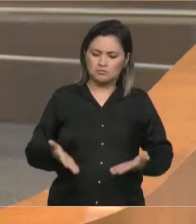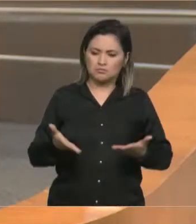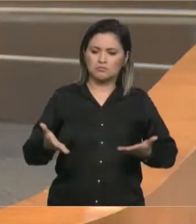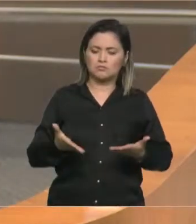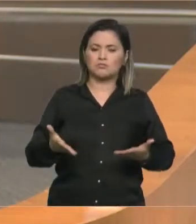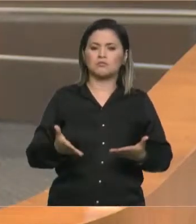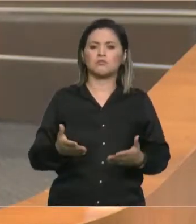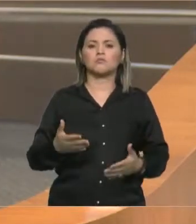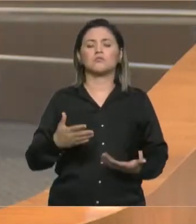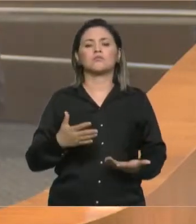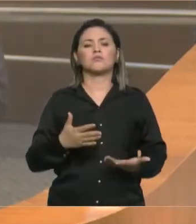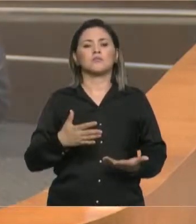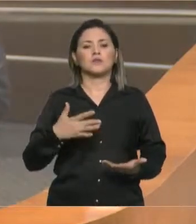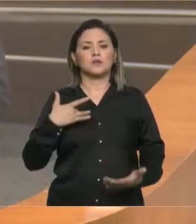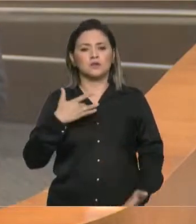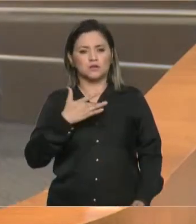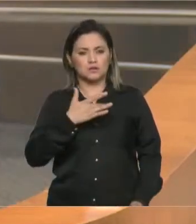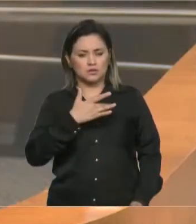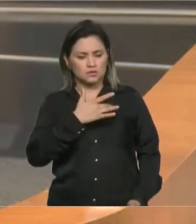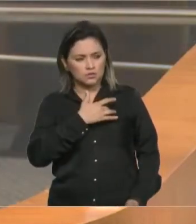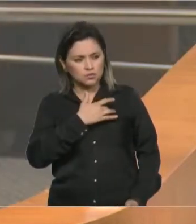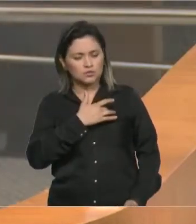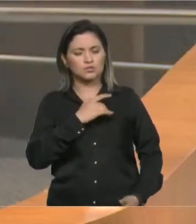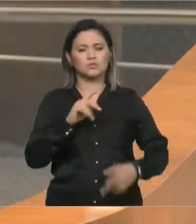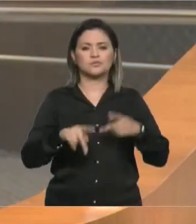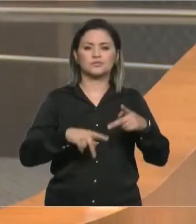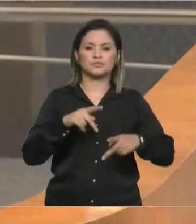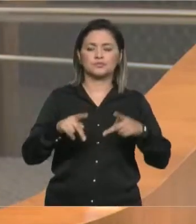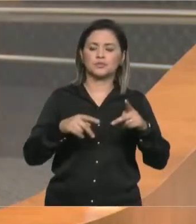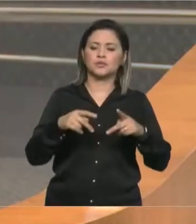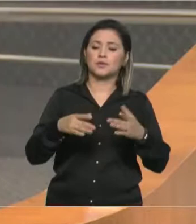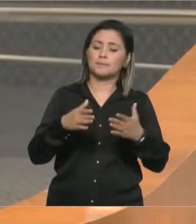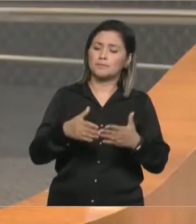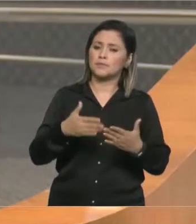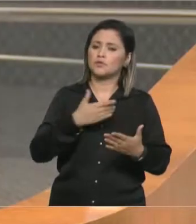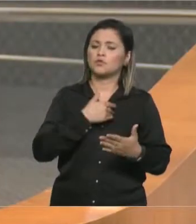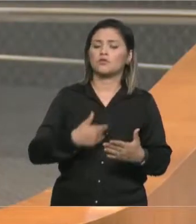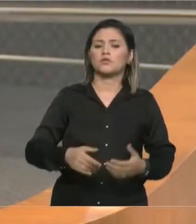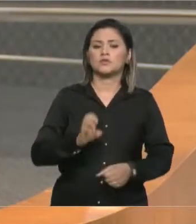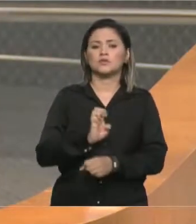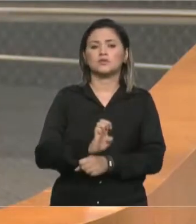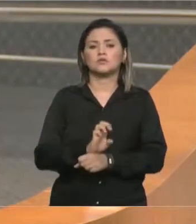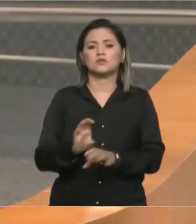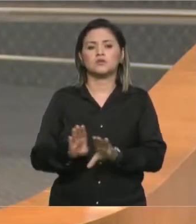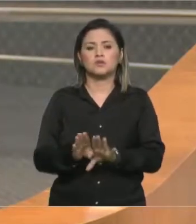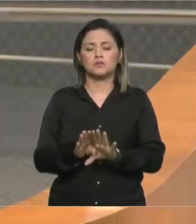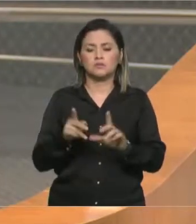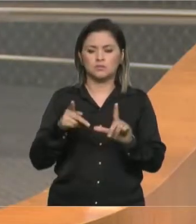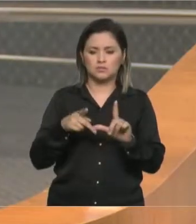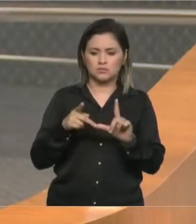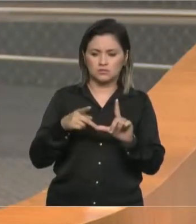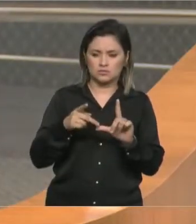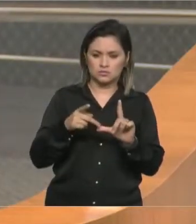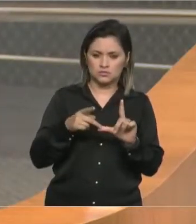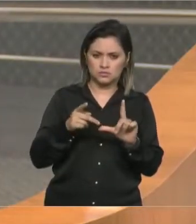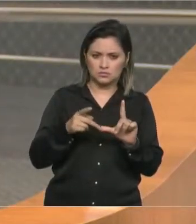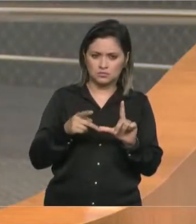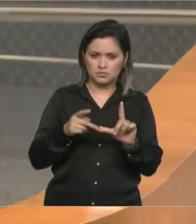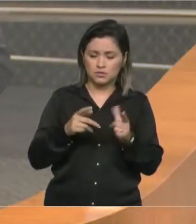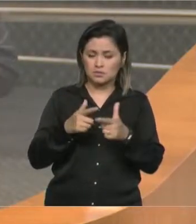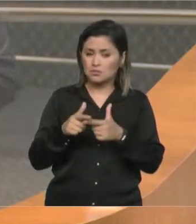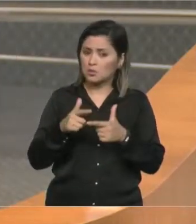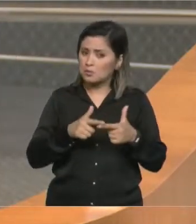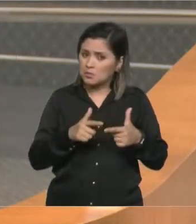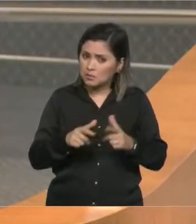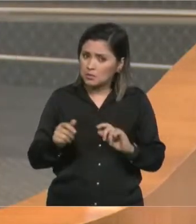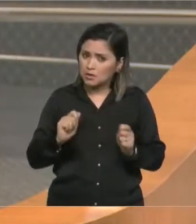tanto ao governo do estado, quanto também à prefeitura de Passo do Lumiar, que sabemos que encontra-se em uma situação calamitosa, mas é de